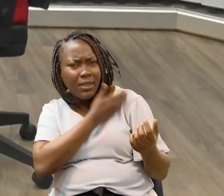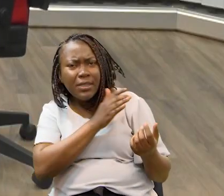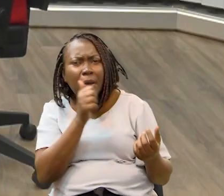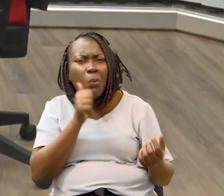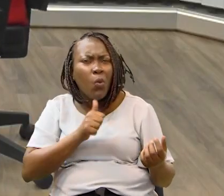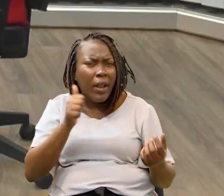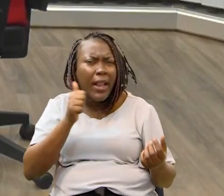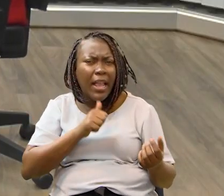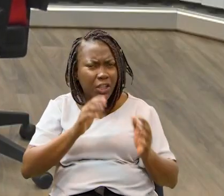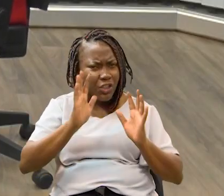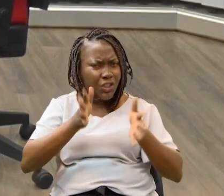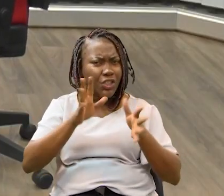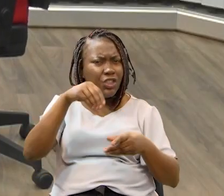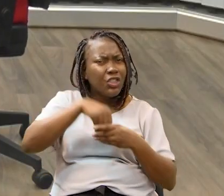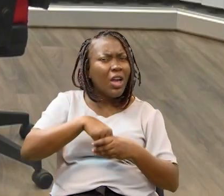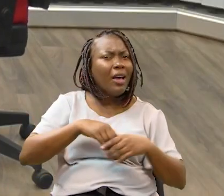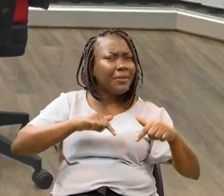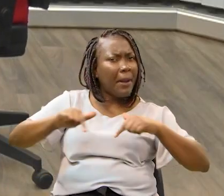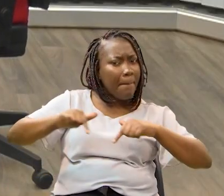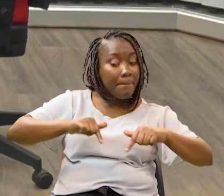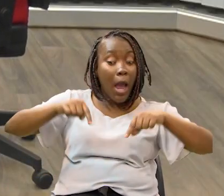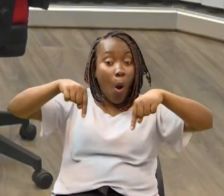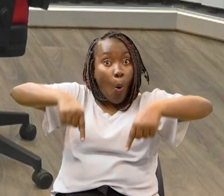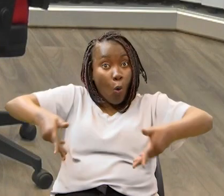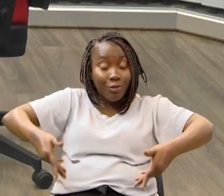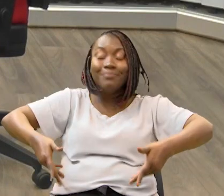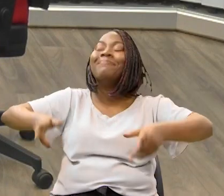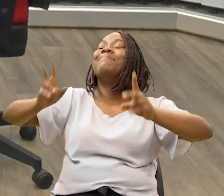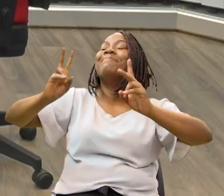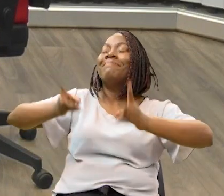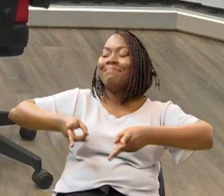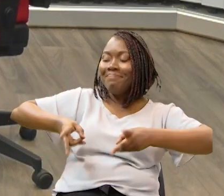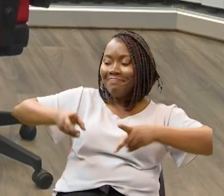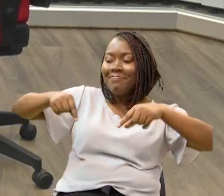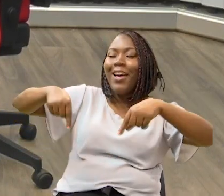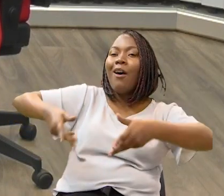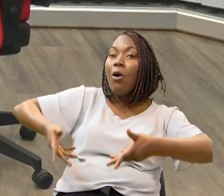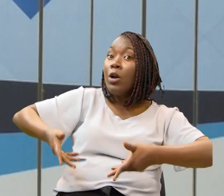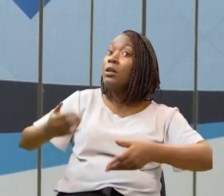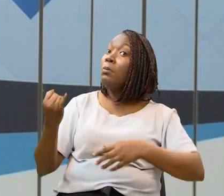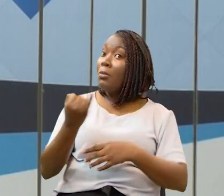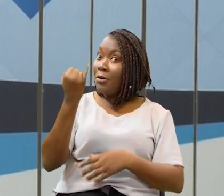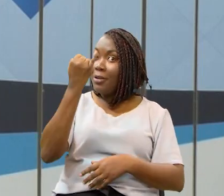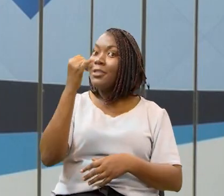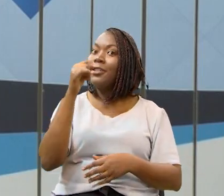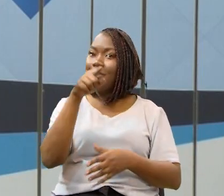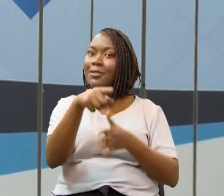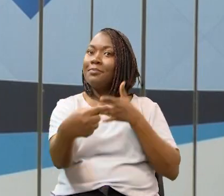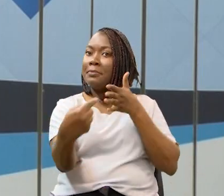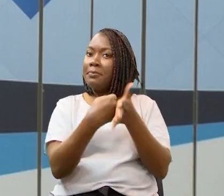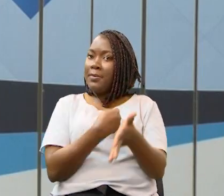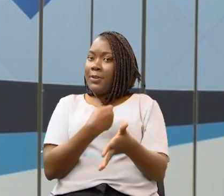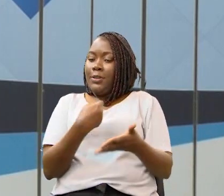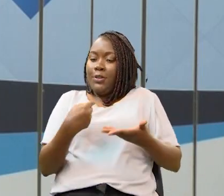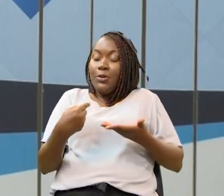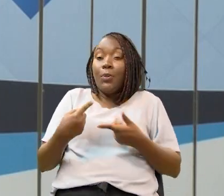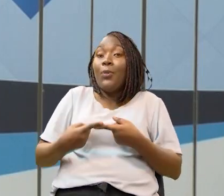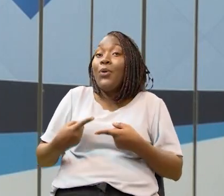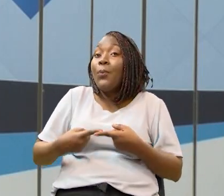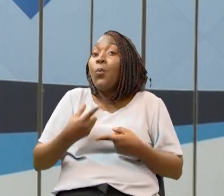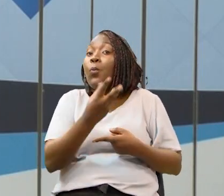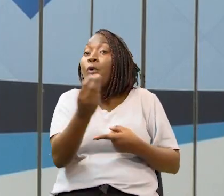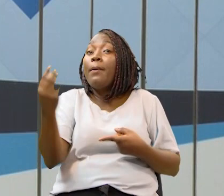descriminalização da mulher no mercado de trabalho ainda hoje? Ainda hoje. É até importante ser colocado isso,